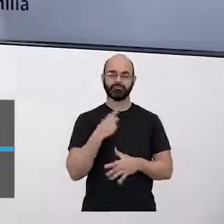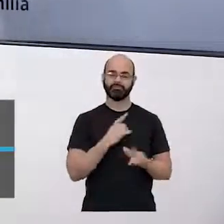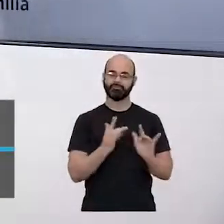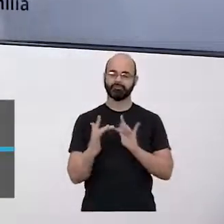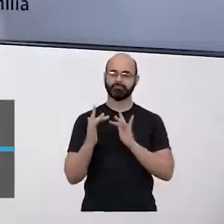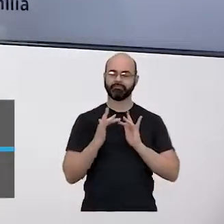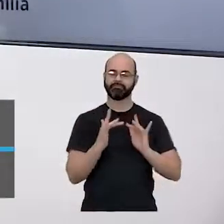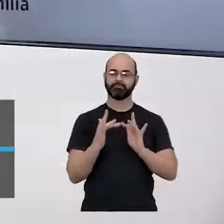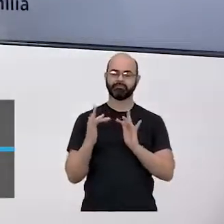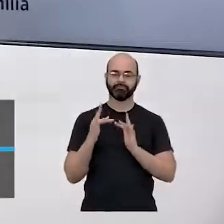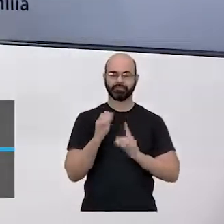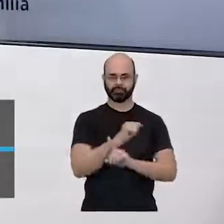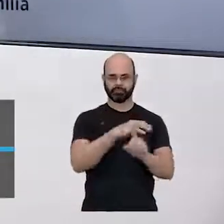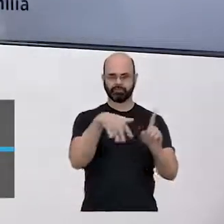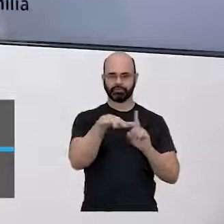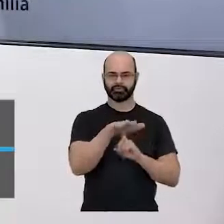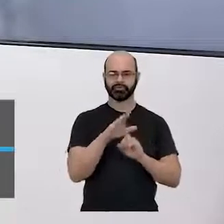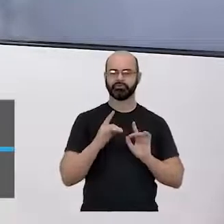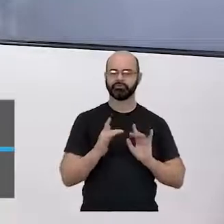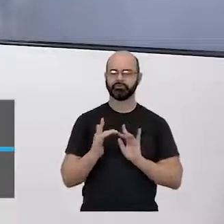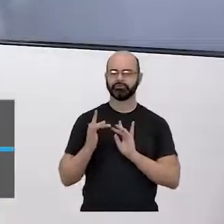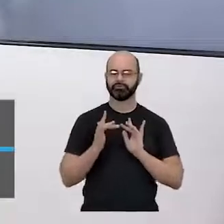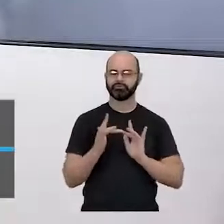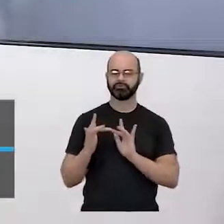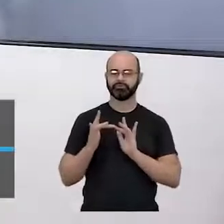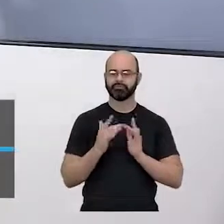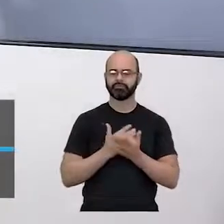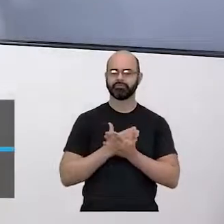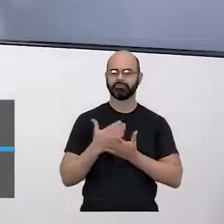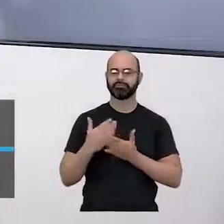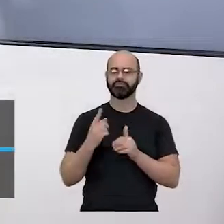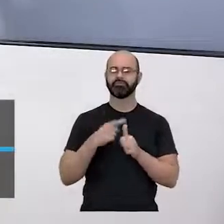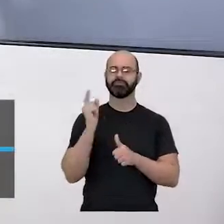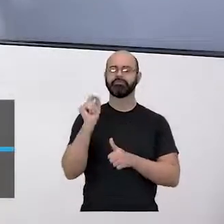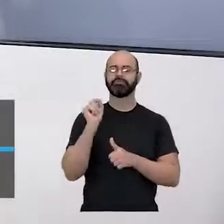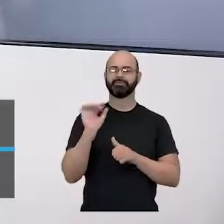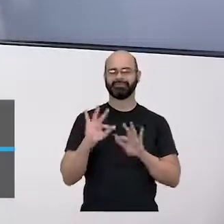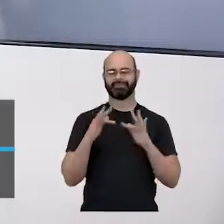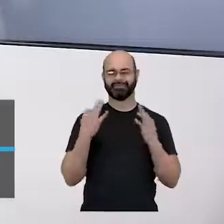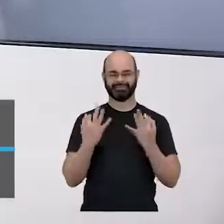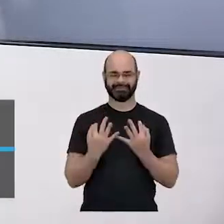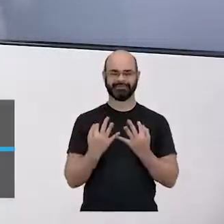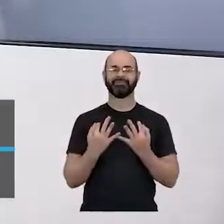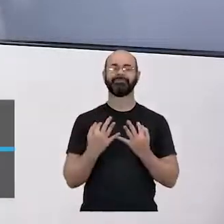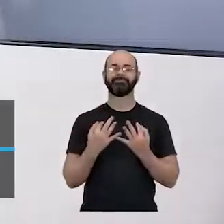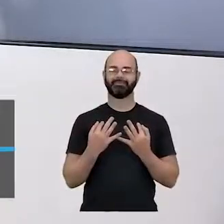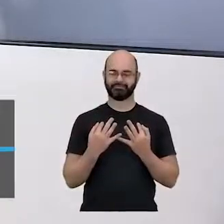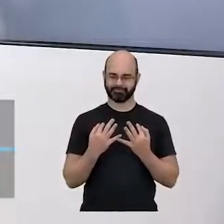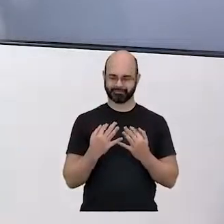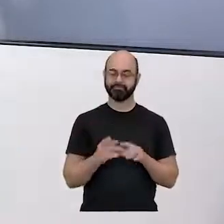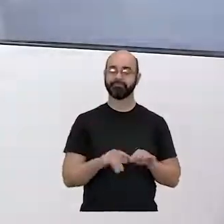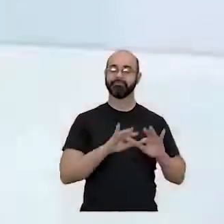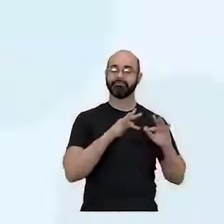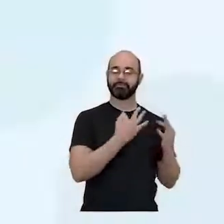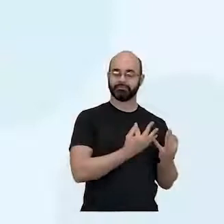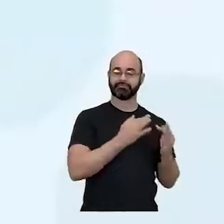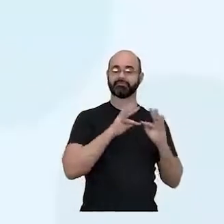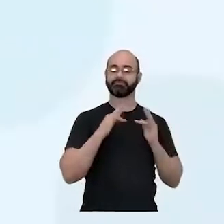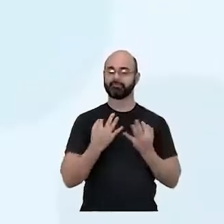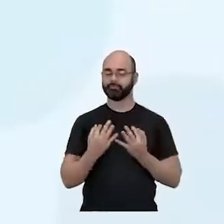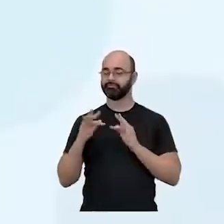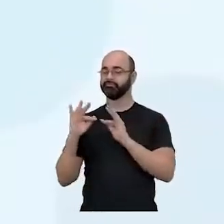contatos sociais, nossos primeiros contatos com outras pessoas. E o grupo de famílias, vamos dar uma olhada aqui, ó. O